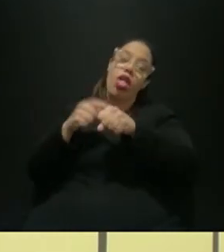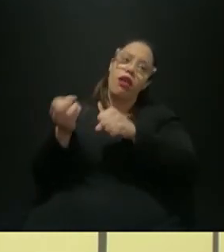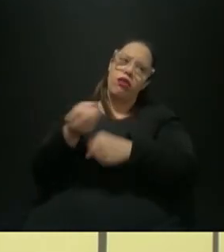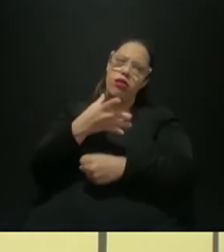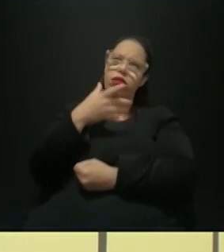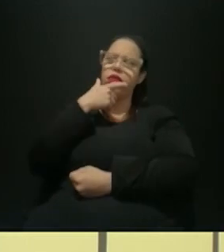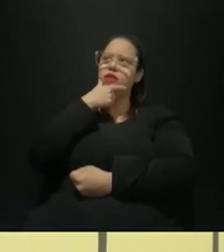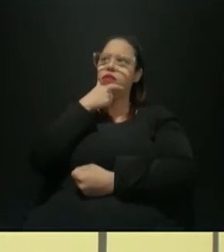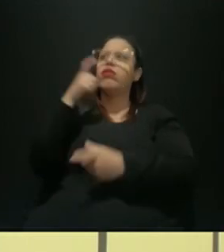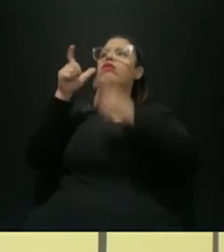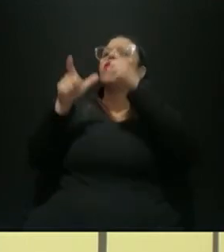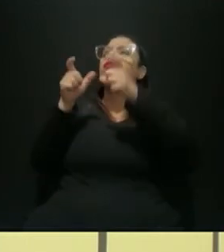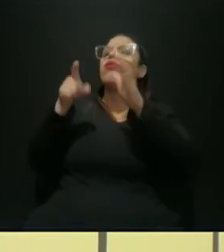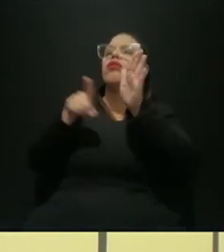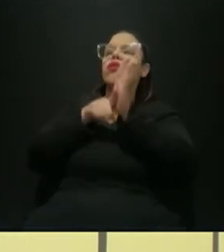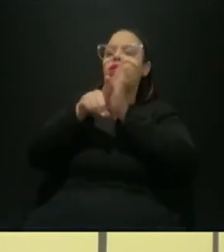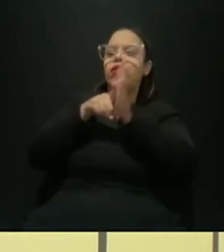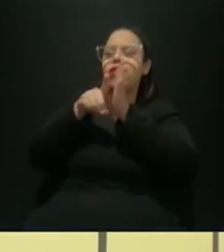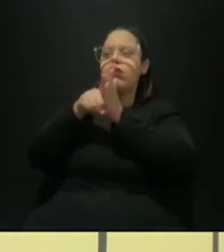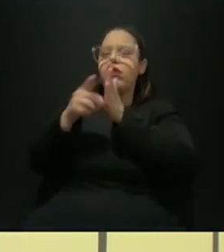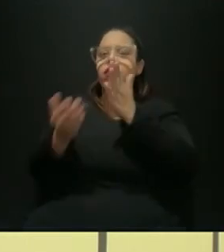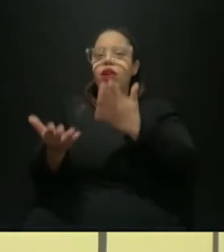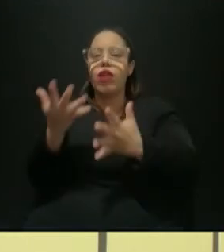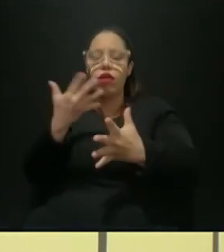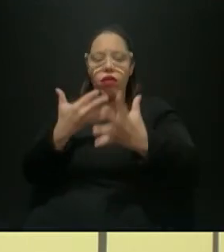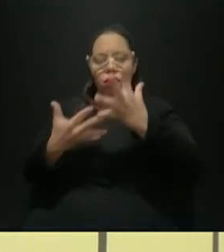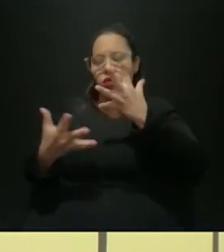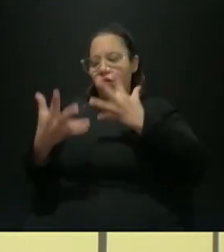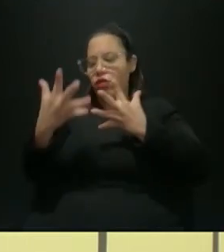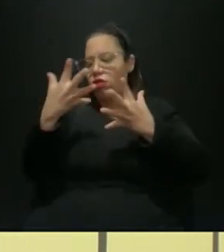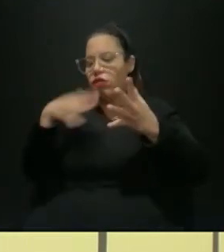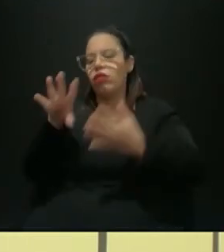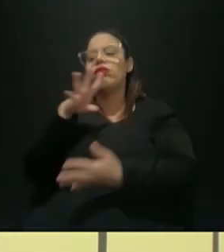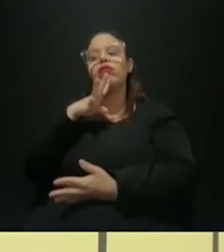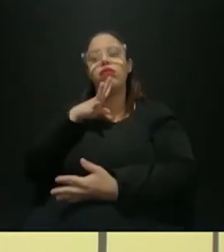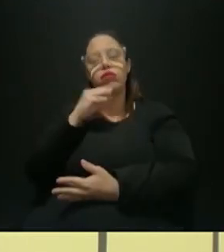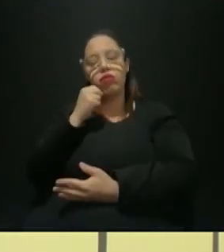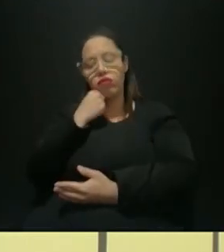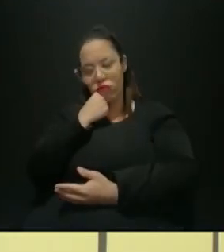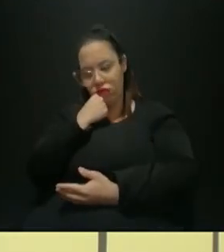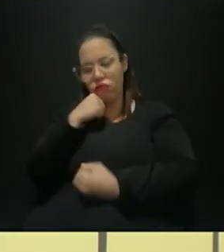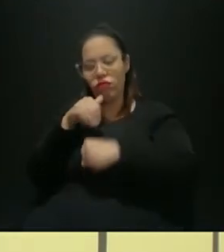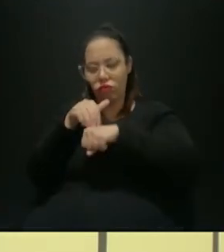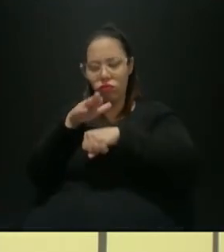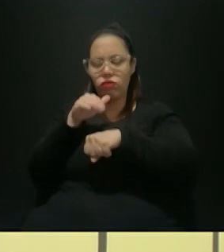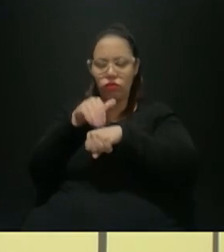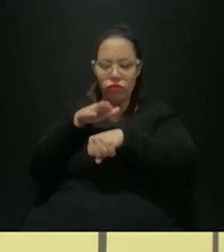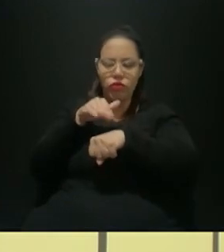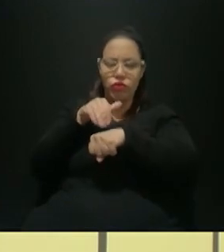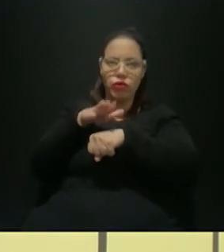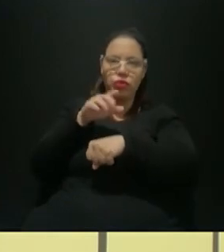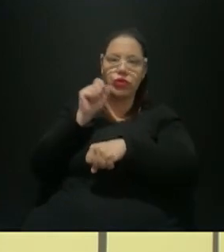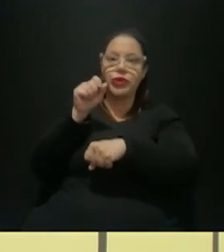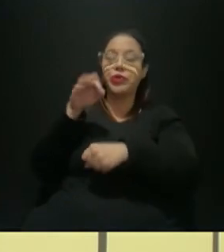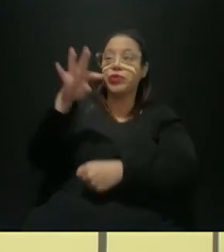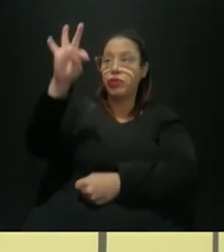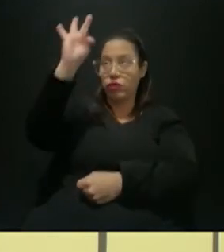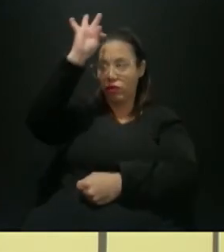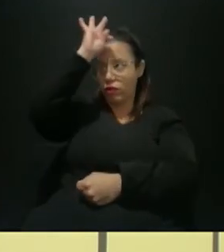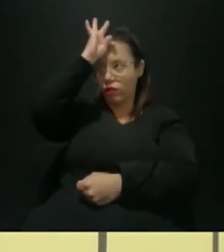pesquisas começaram a tomar mais corpo, a gente começou a conhecer, né, mais, e essa que o Tiago fala, a gente tem uma